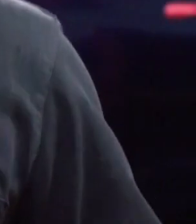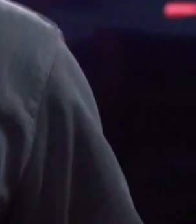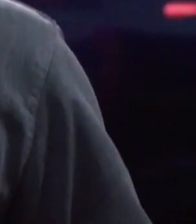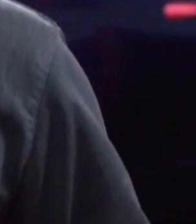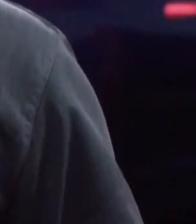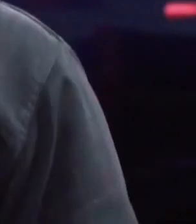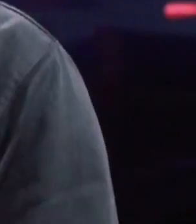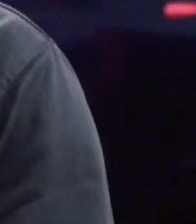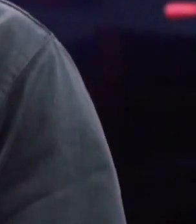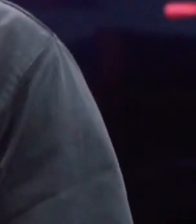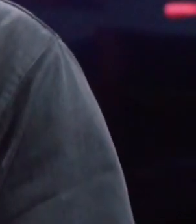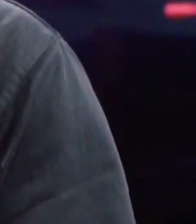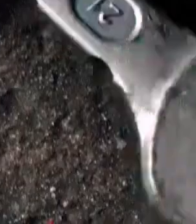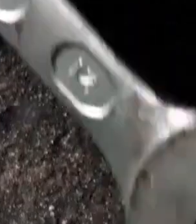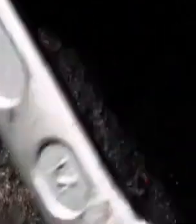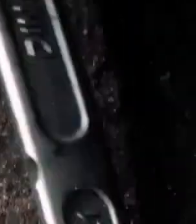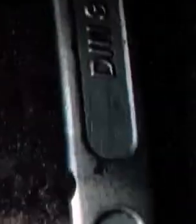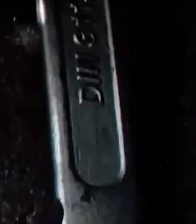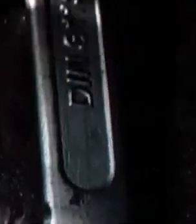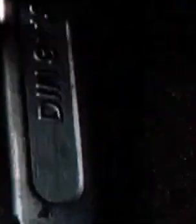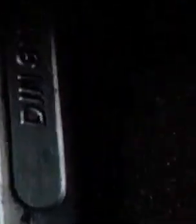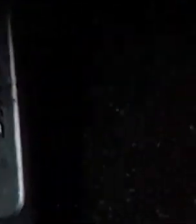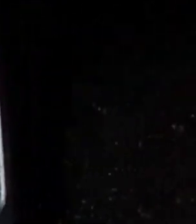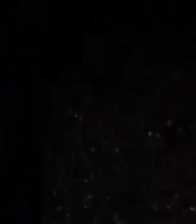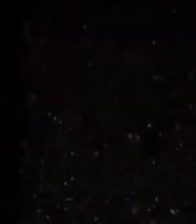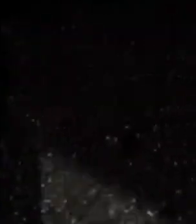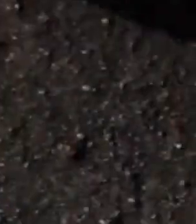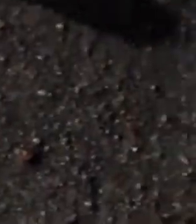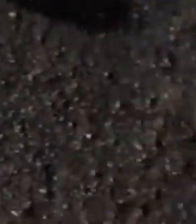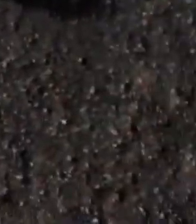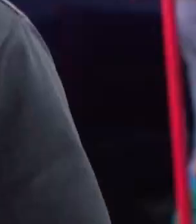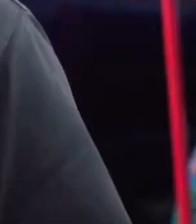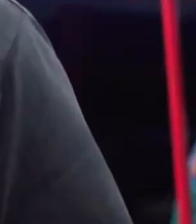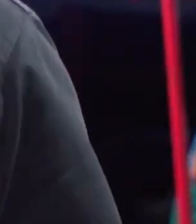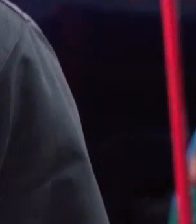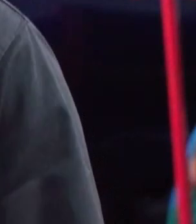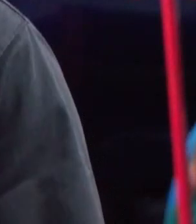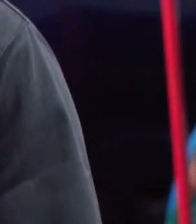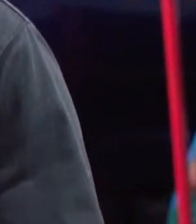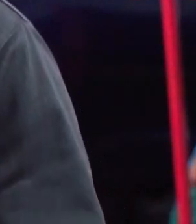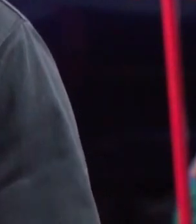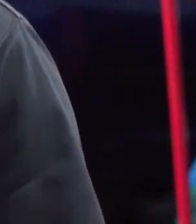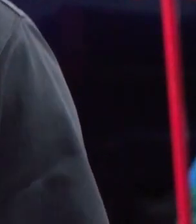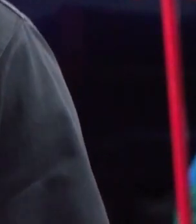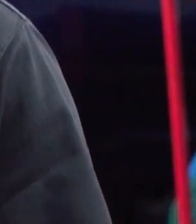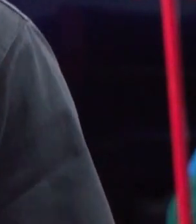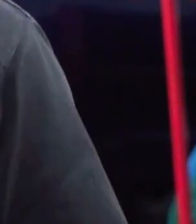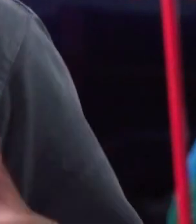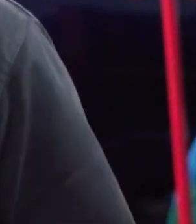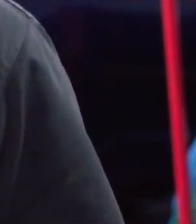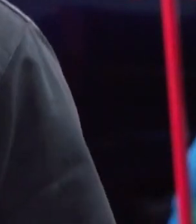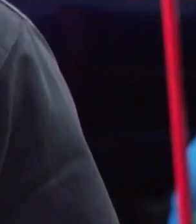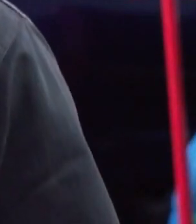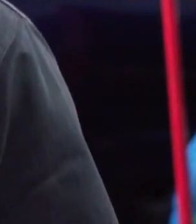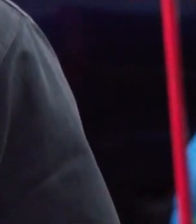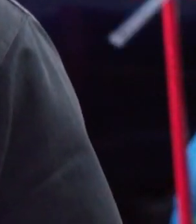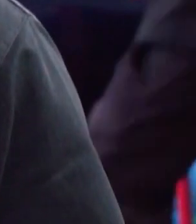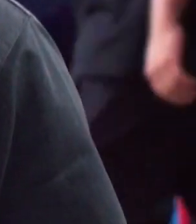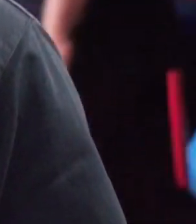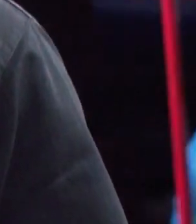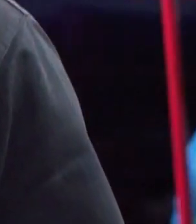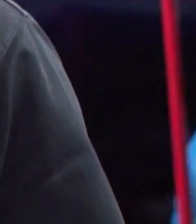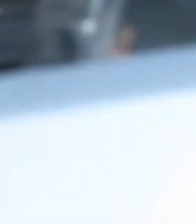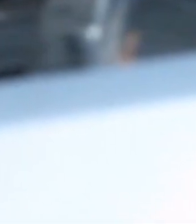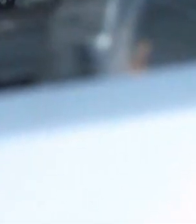pegar todas as ferramentas, pegar peças de carro e lavar. Quando eu vim pra cá, foi no intuito de crescer, de querer crescer na vida,